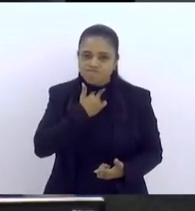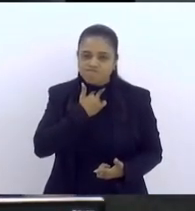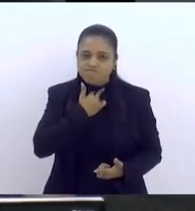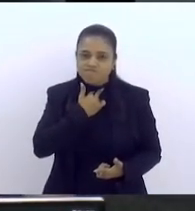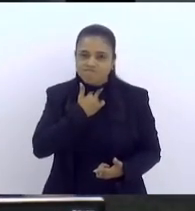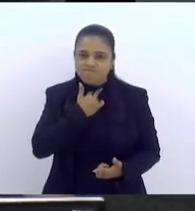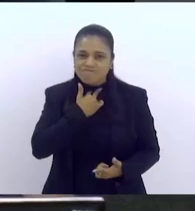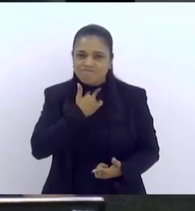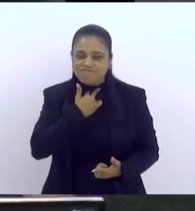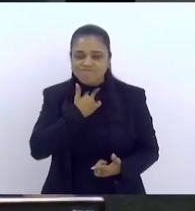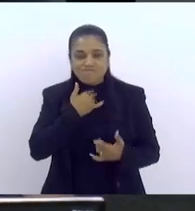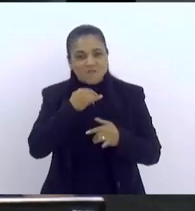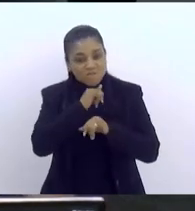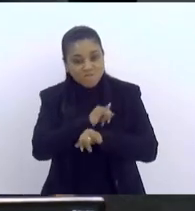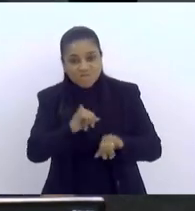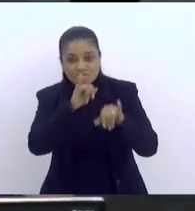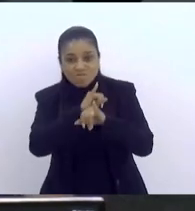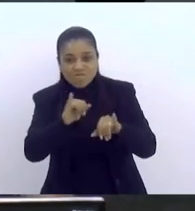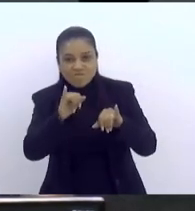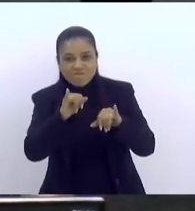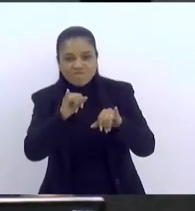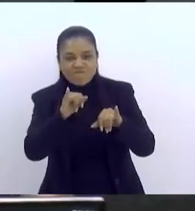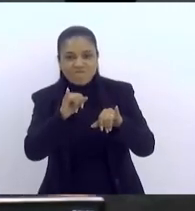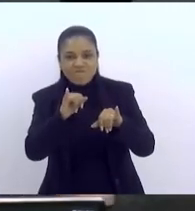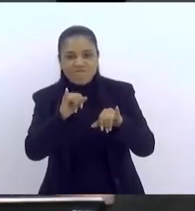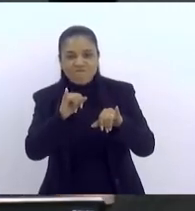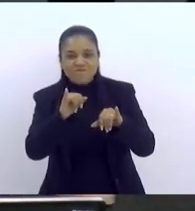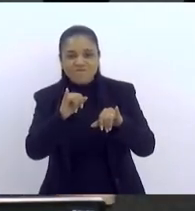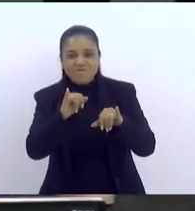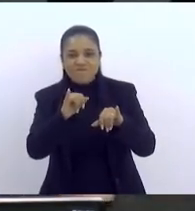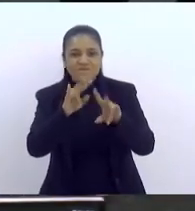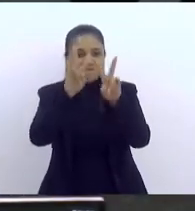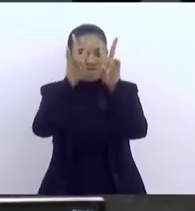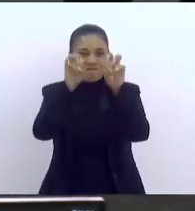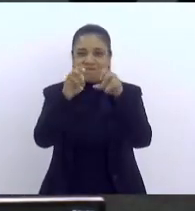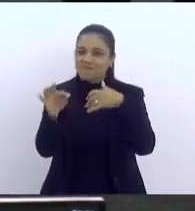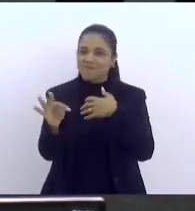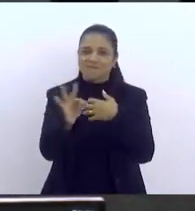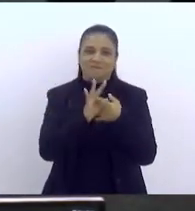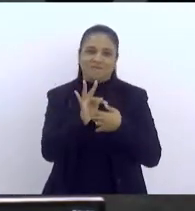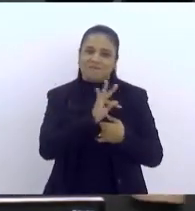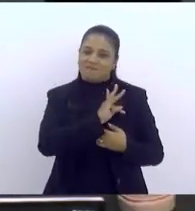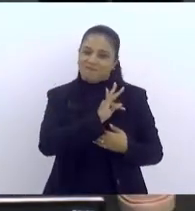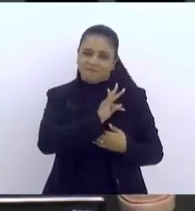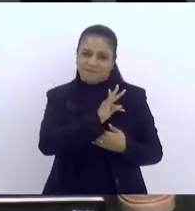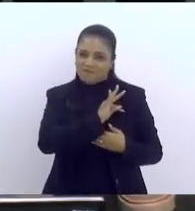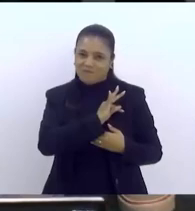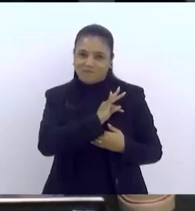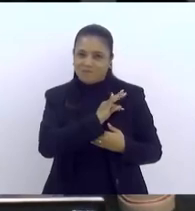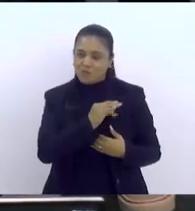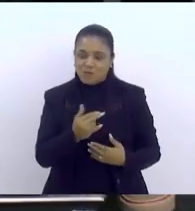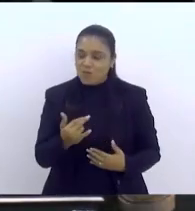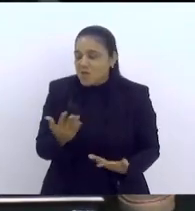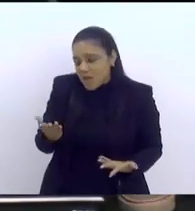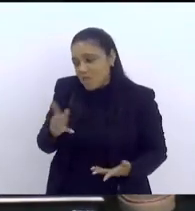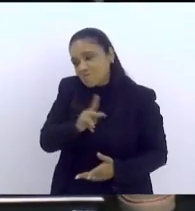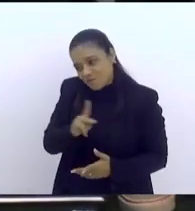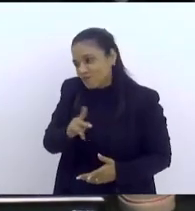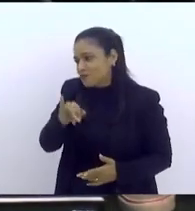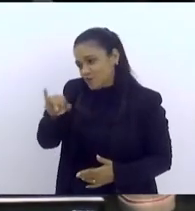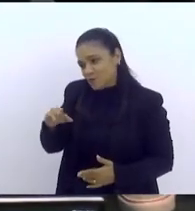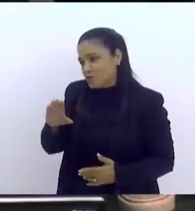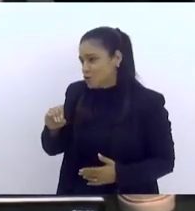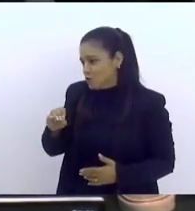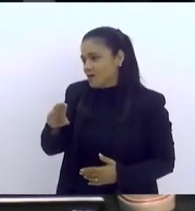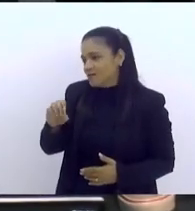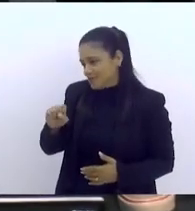em questões técnicas, professor Josemar. Não poderei. É uma pena. É uma pena. Eu estou fazendo